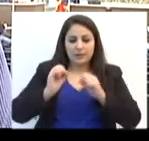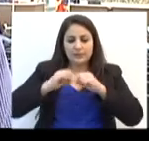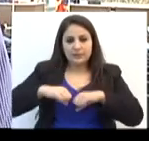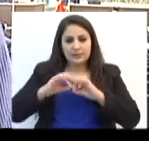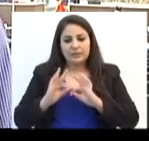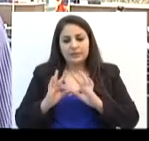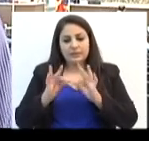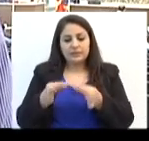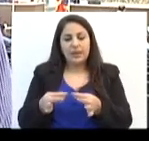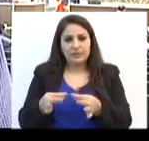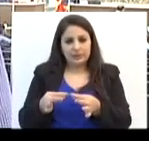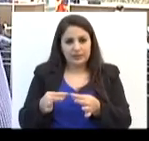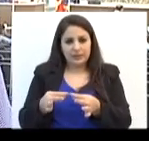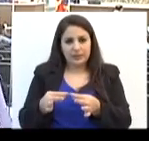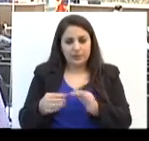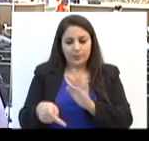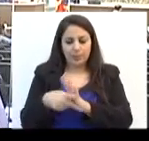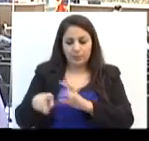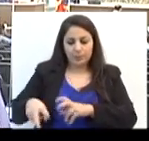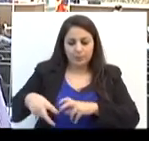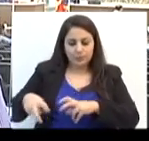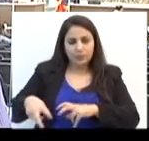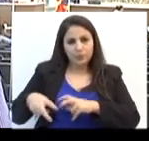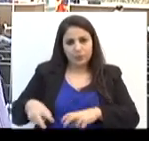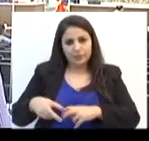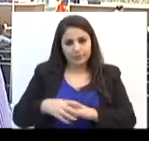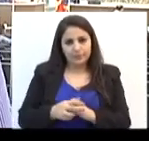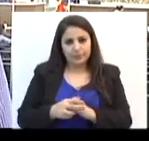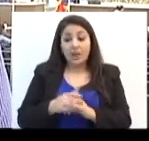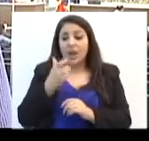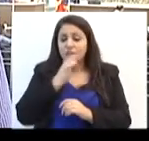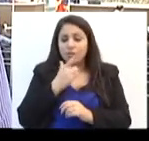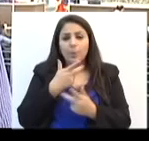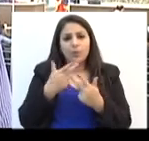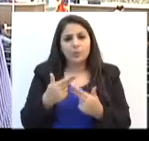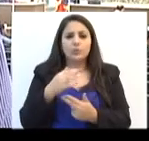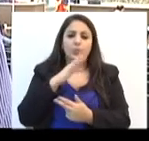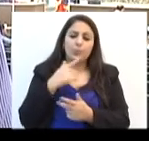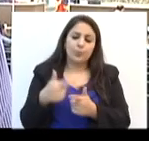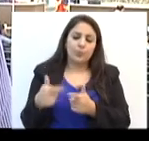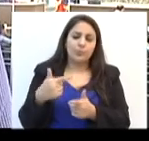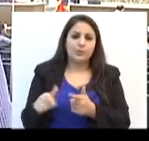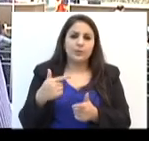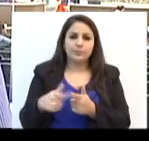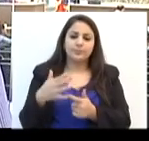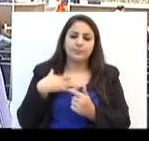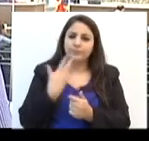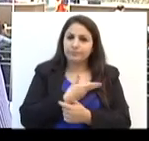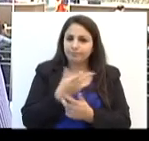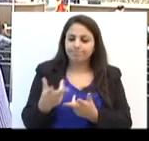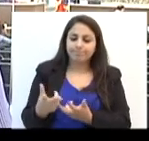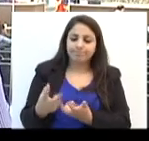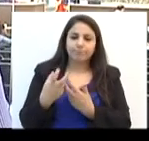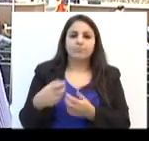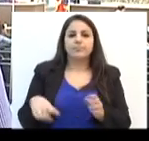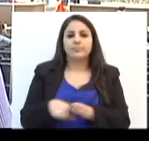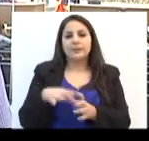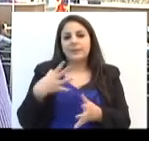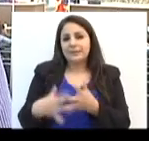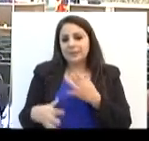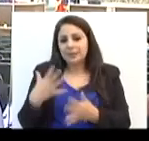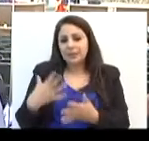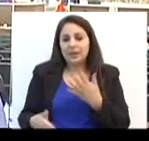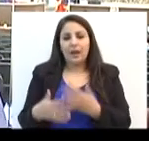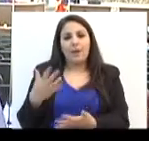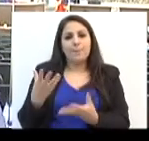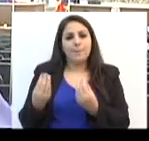assistência técnica para os agricultores familiares. Esse é o grande mal, esse é o grande problema que nós vemos, que vai prejudicar e